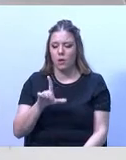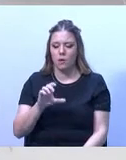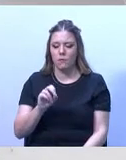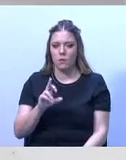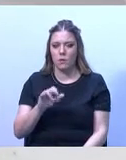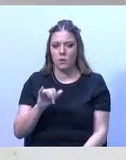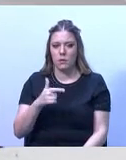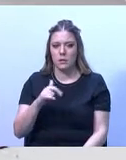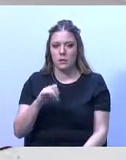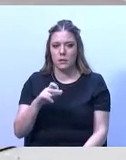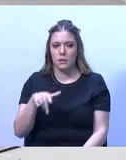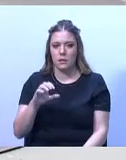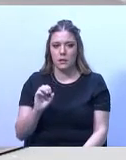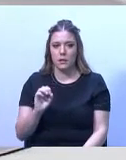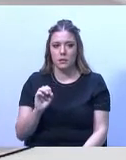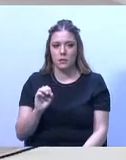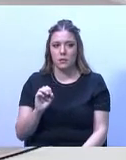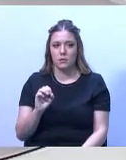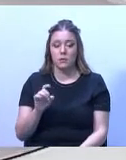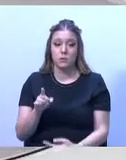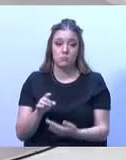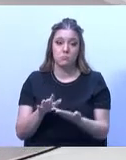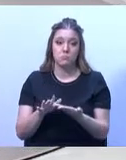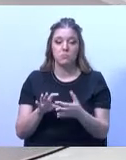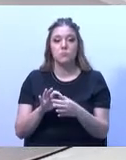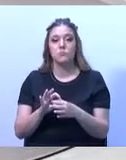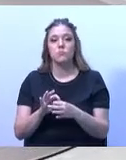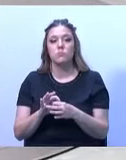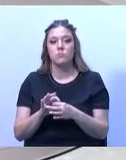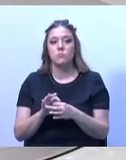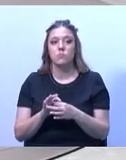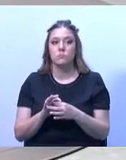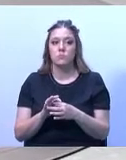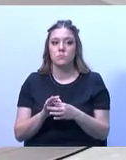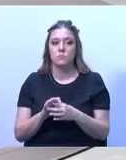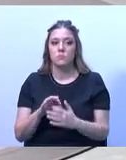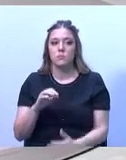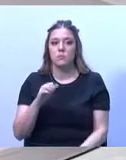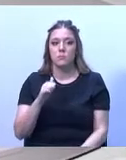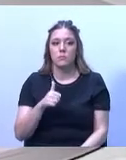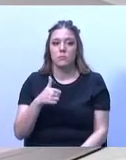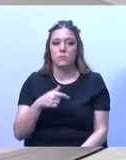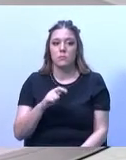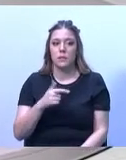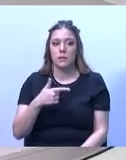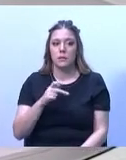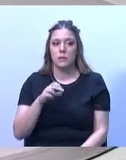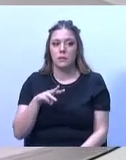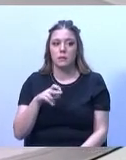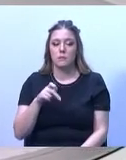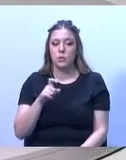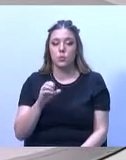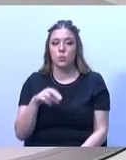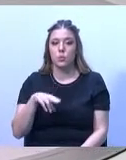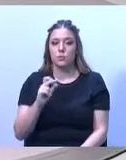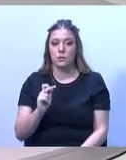Floritirão, que é à base de clotrimazol e metamazona. O que